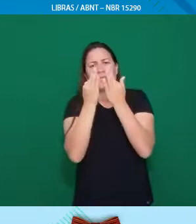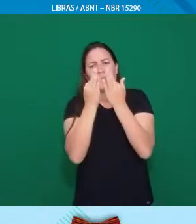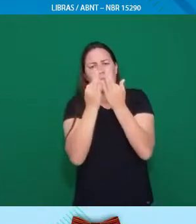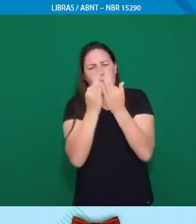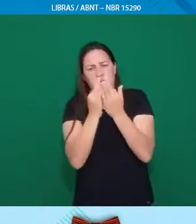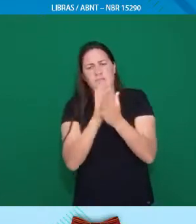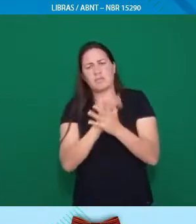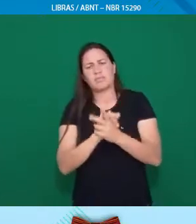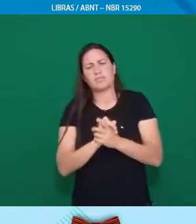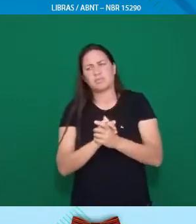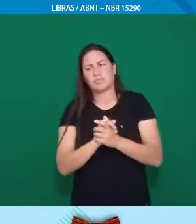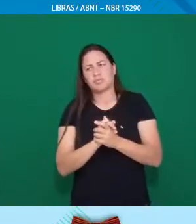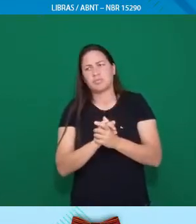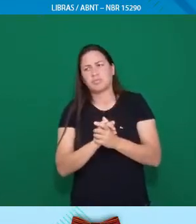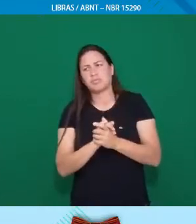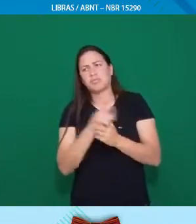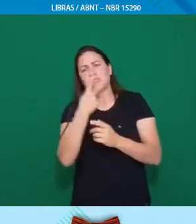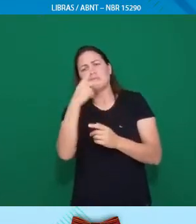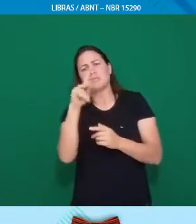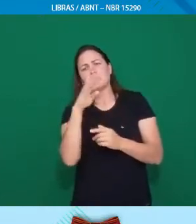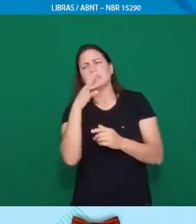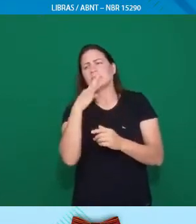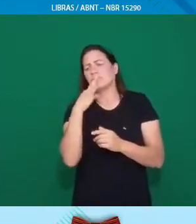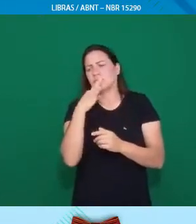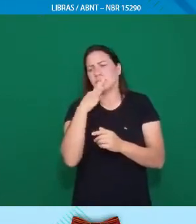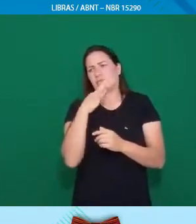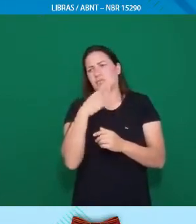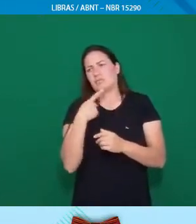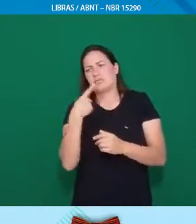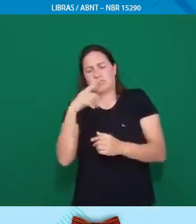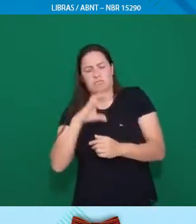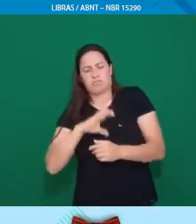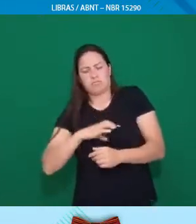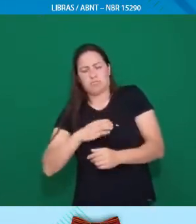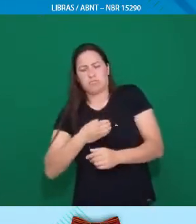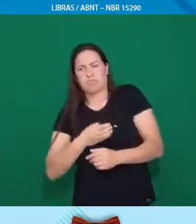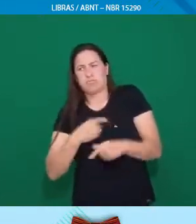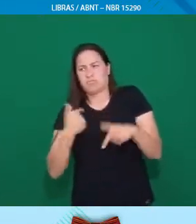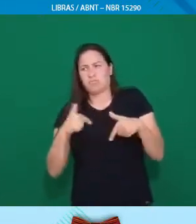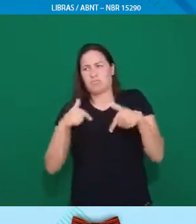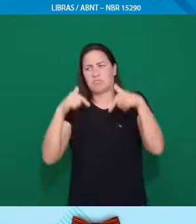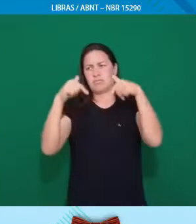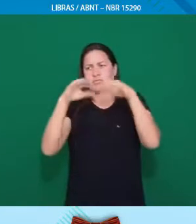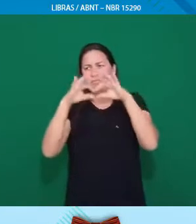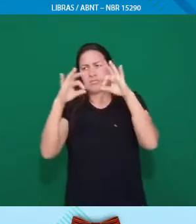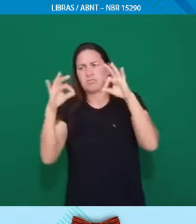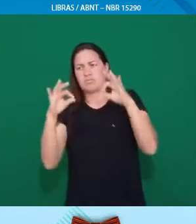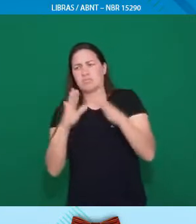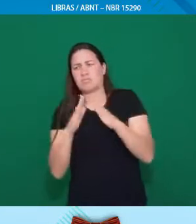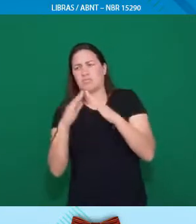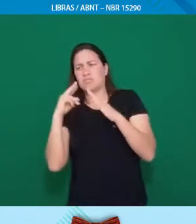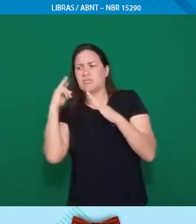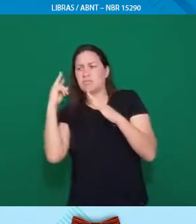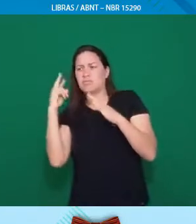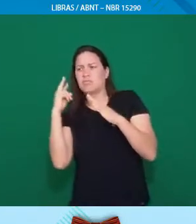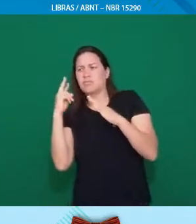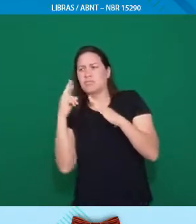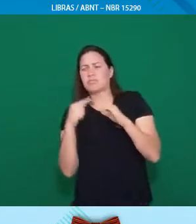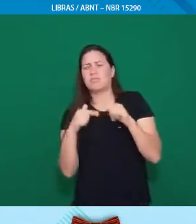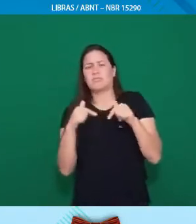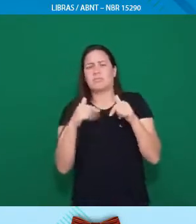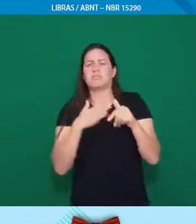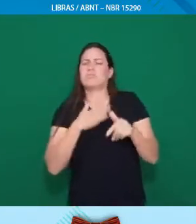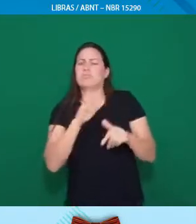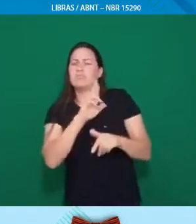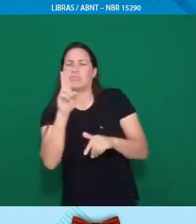família estou grata a vocês também trazer aqui e fazer